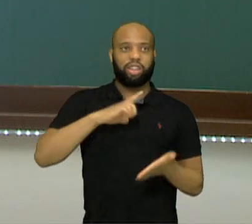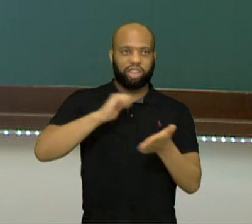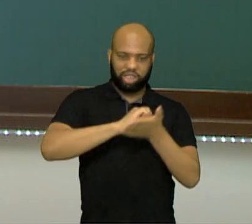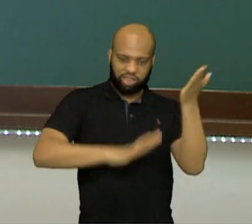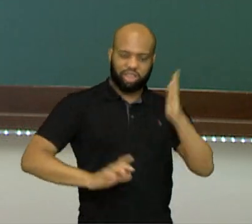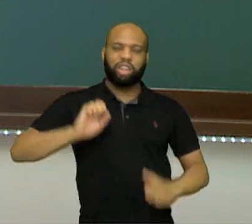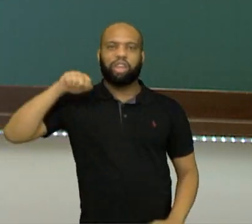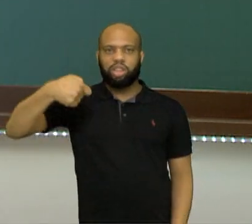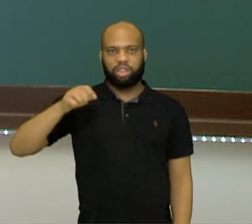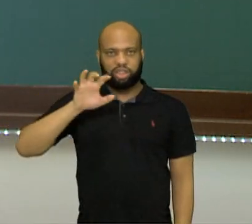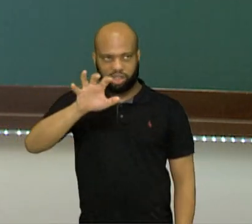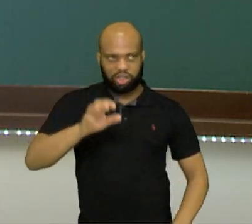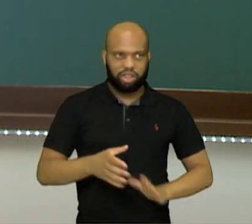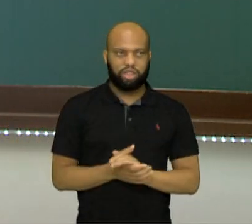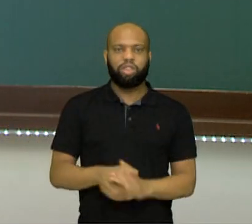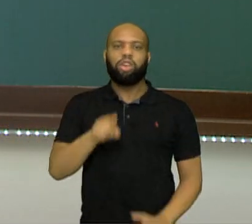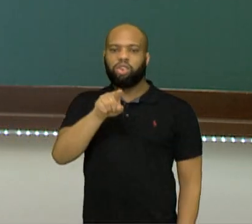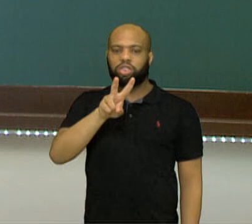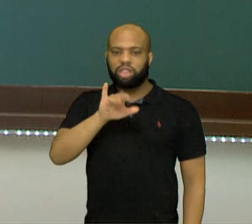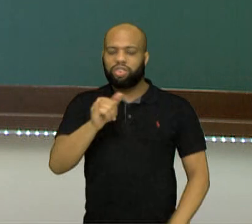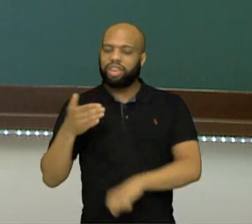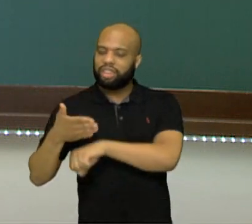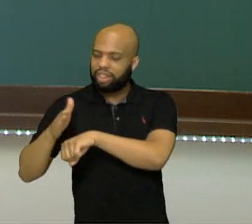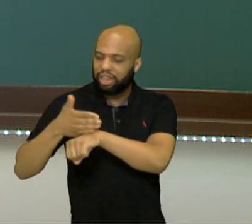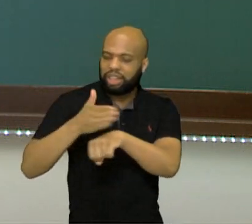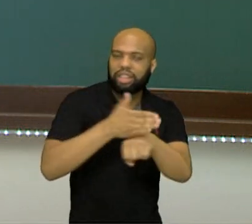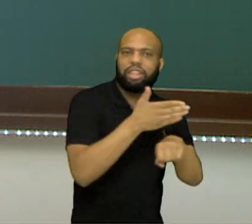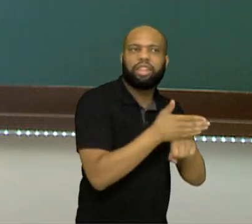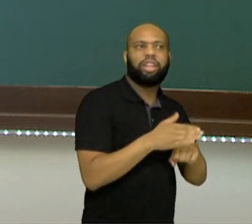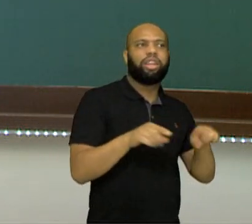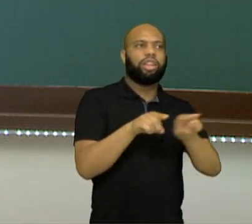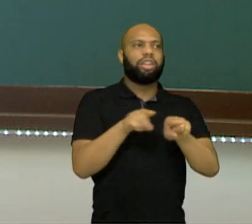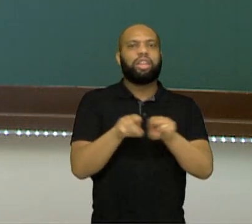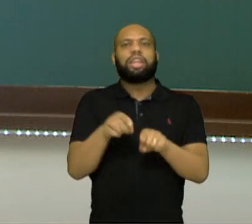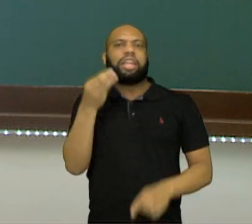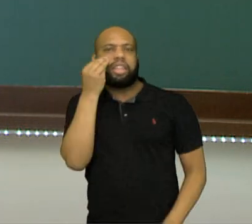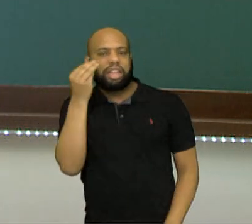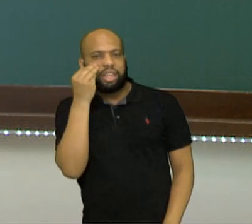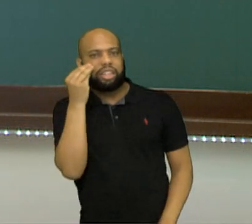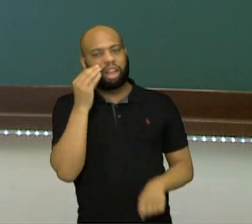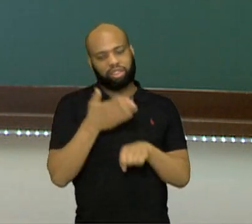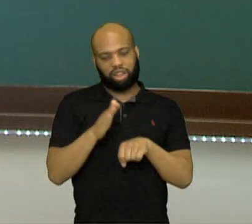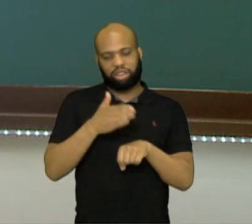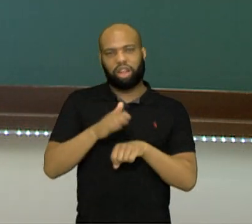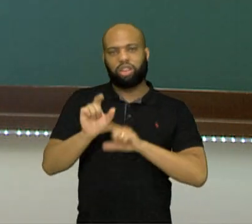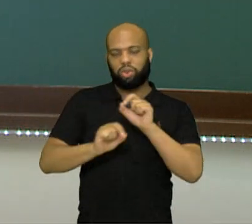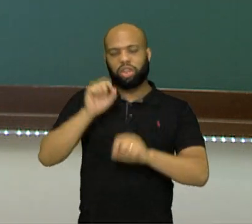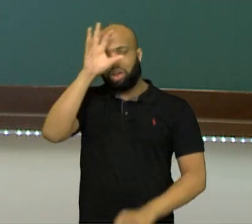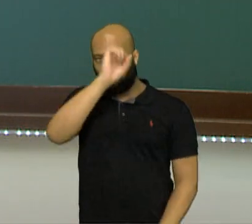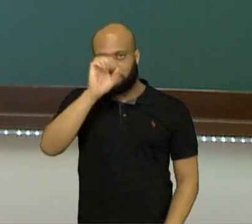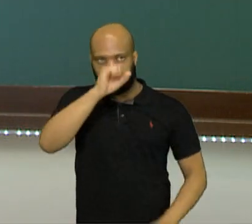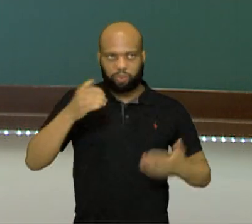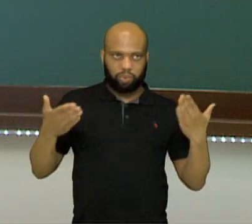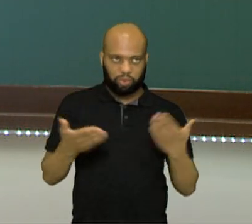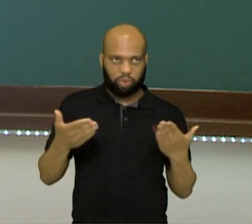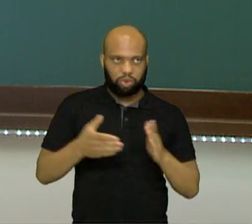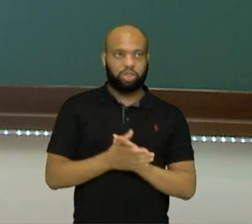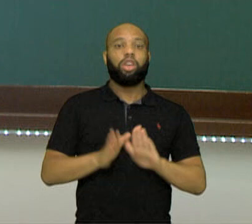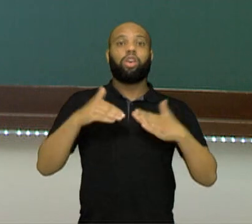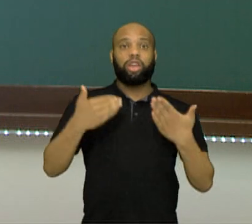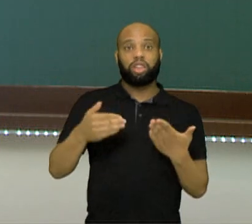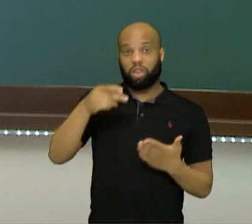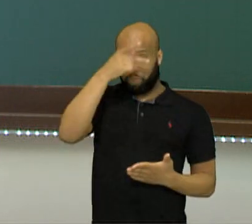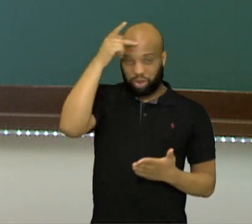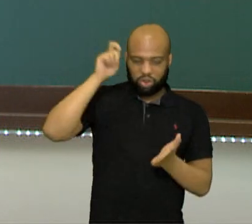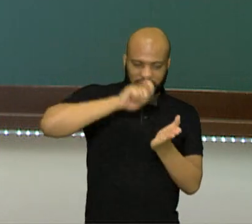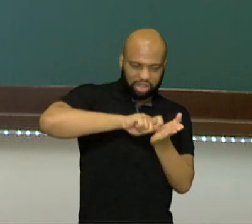agora para você aí treinar, botar em prática um pouco do conhecimento. A articulista apresenta